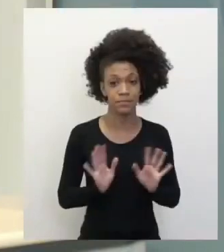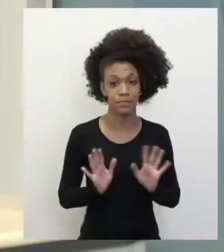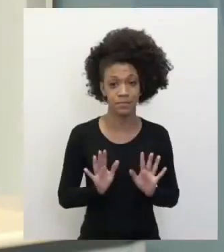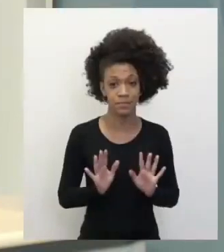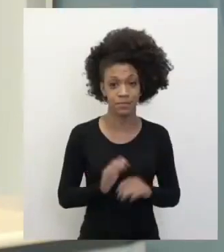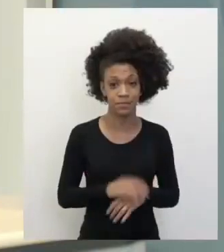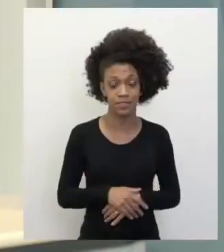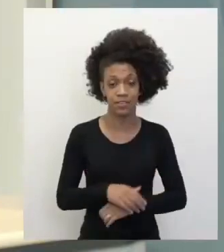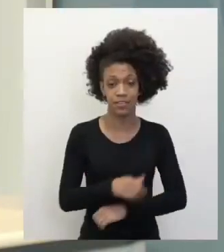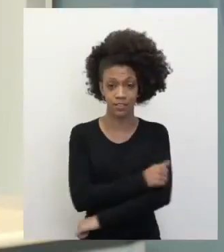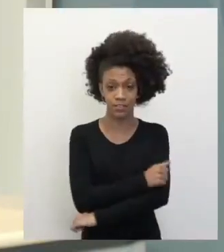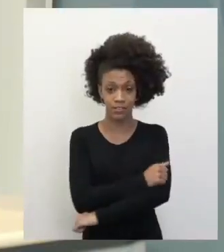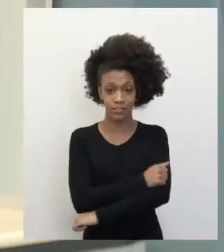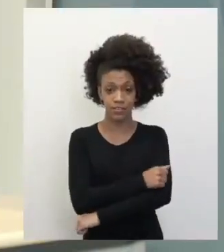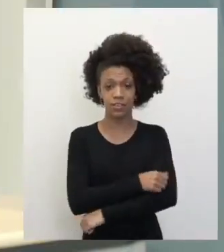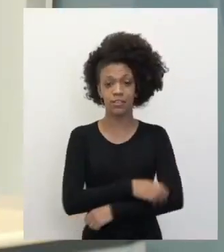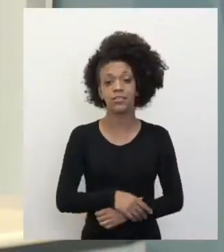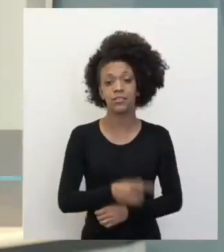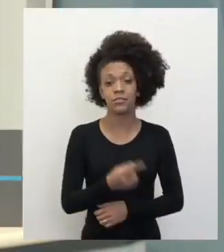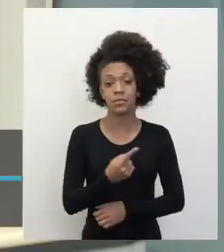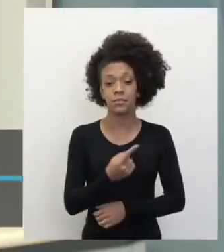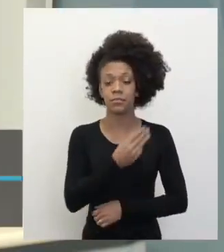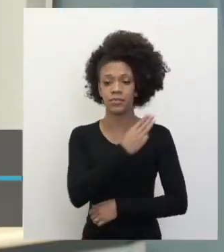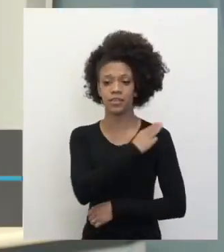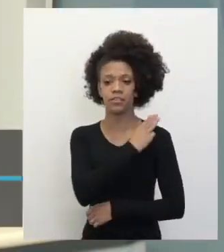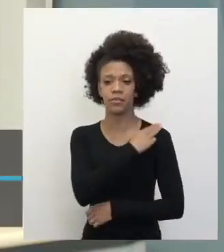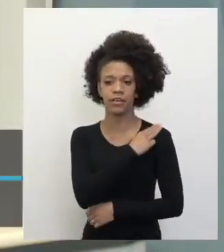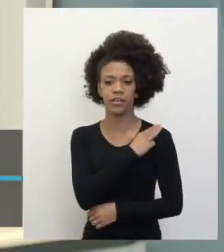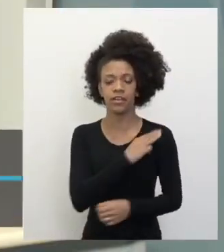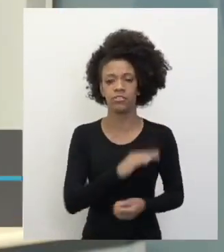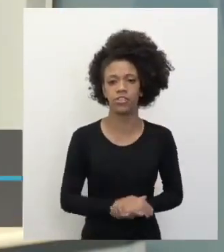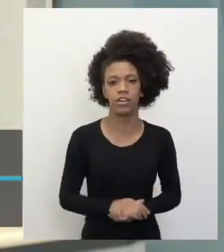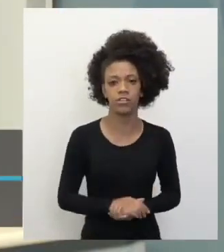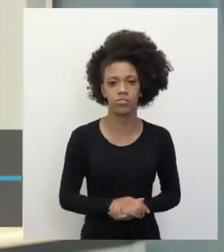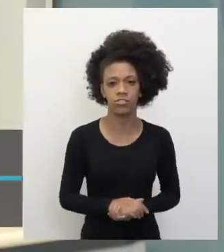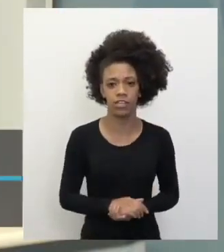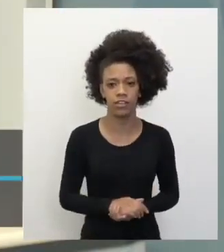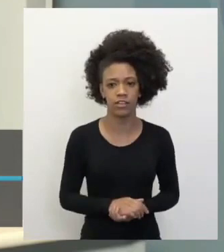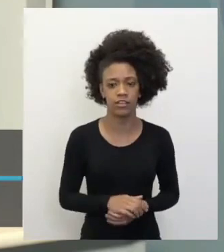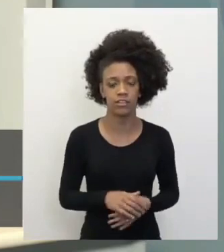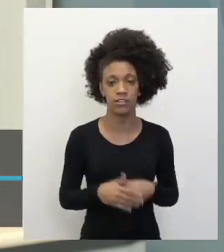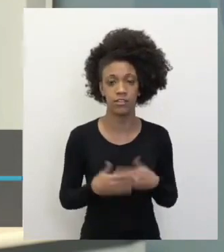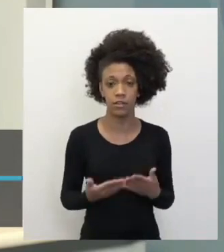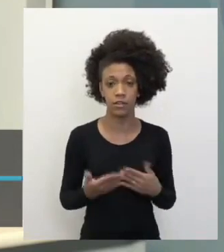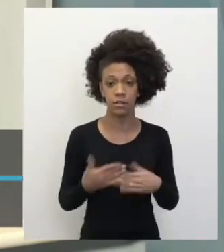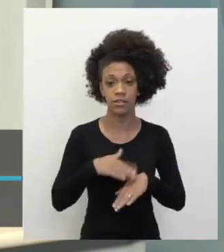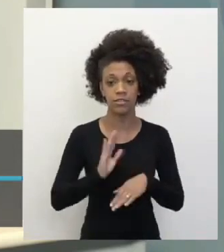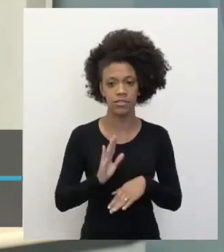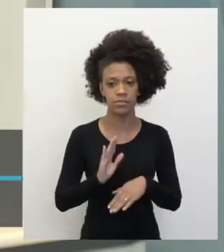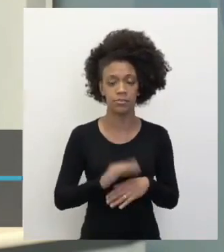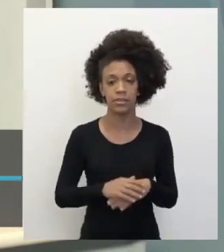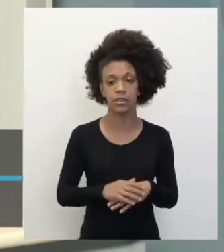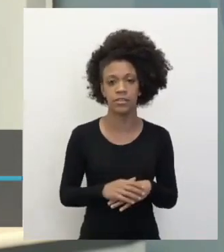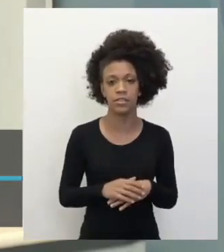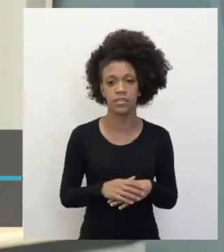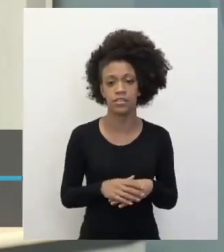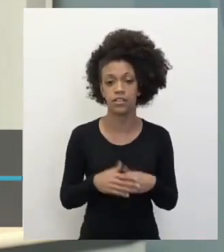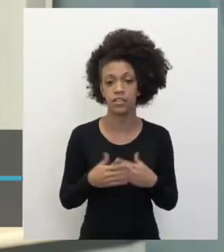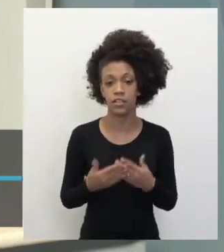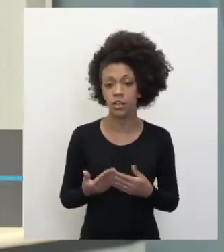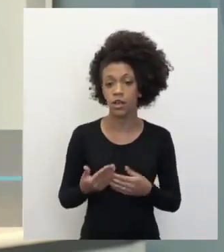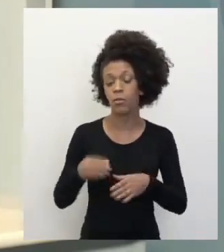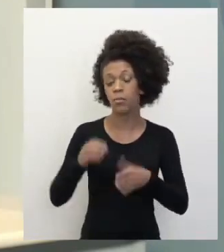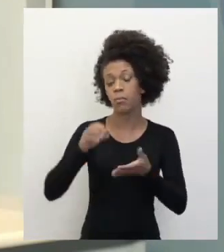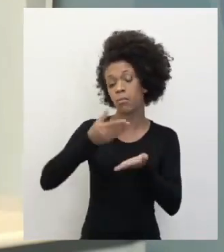Olá, estudantes da primeira série do ensino médio, sejam bem-vindos a mais uma aula de História aqui no Centro de Mídias. Eu